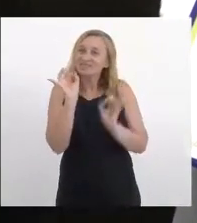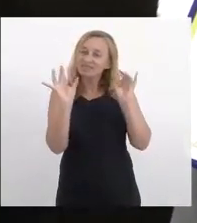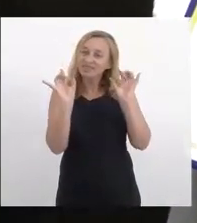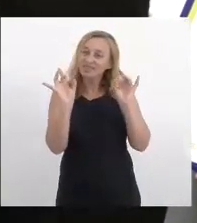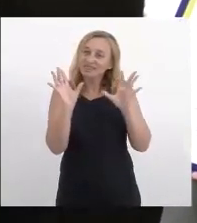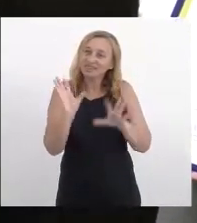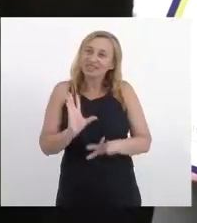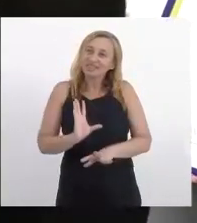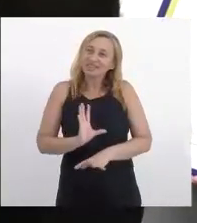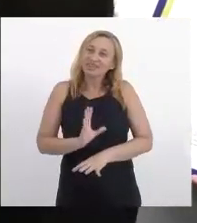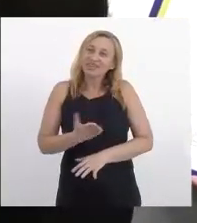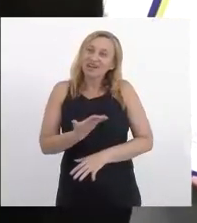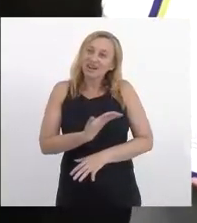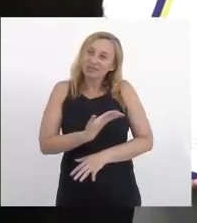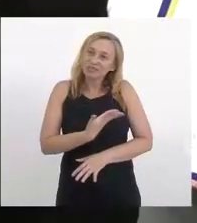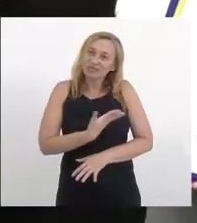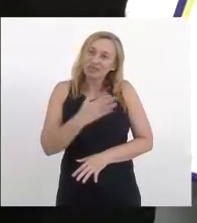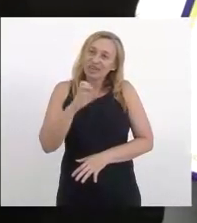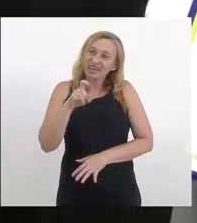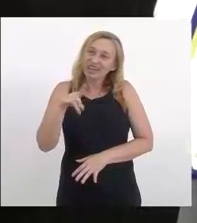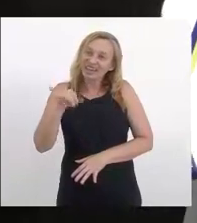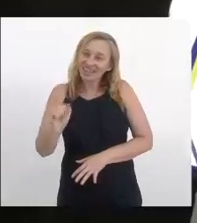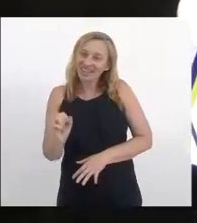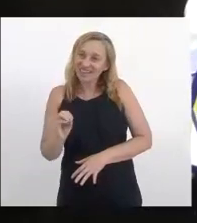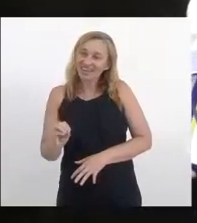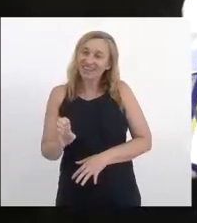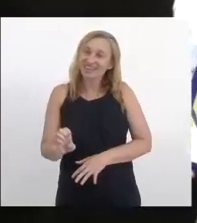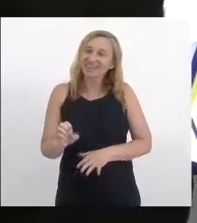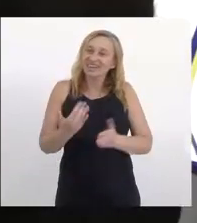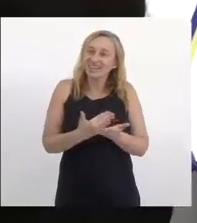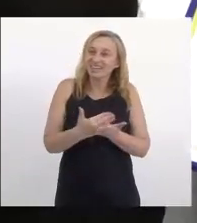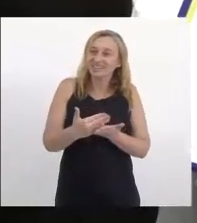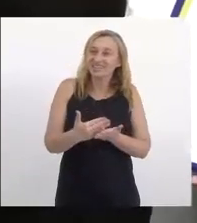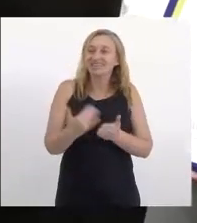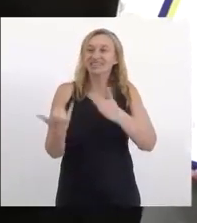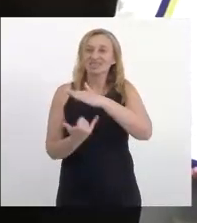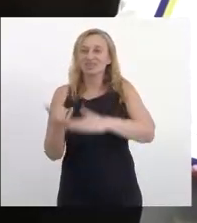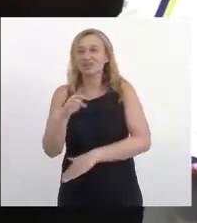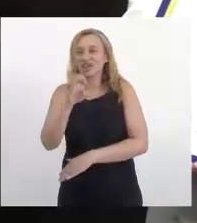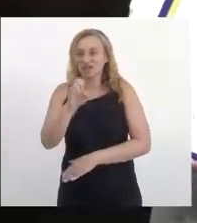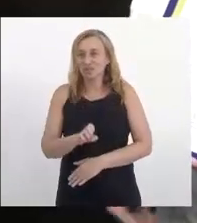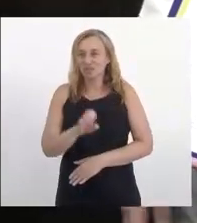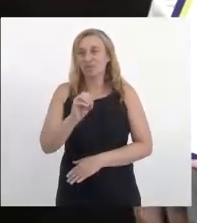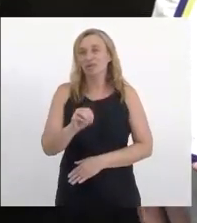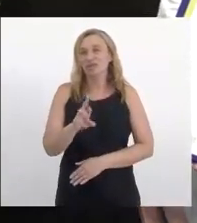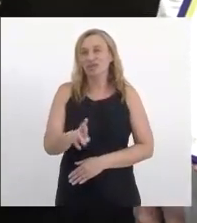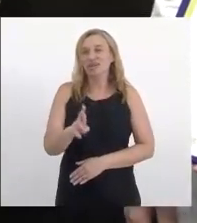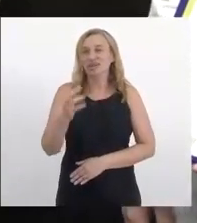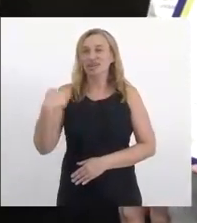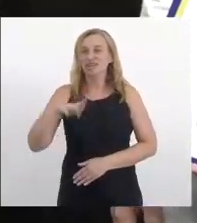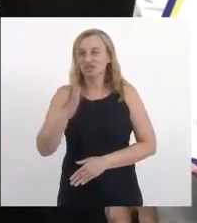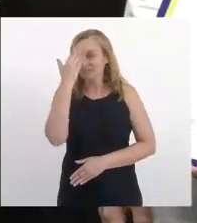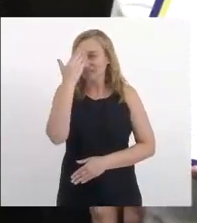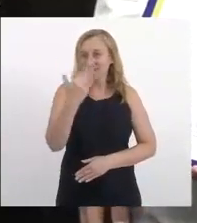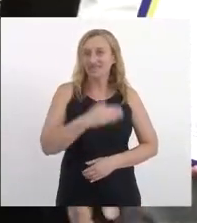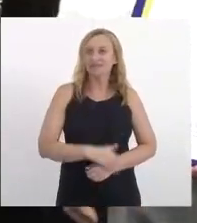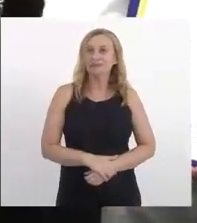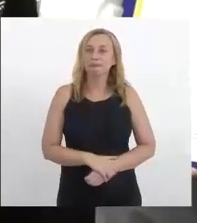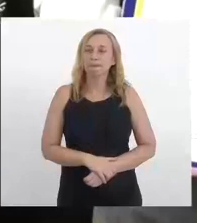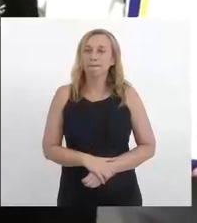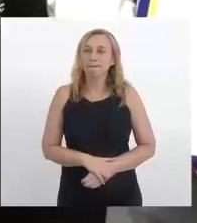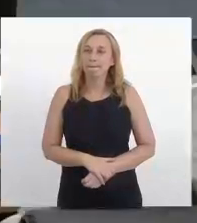no meu querido Aquiline, que foi a pessoa que foi o pioneiro em estar no Instituto Oeste por Religião. Muito obrigada.